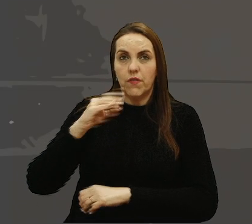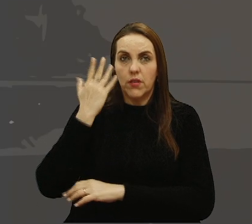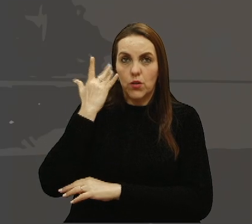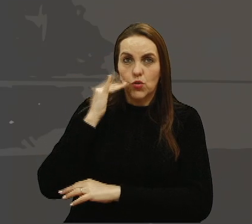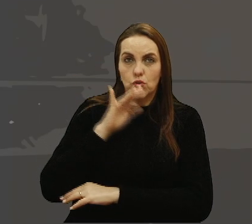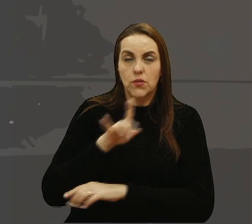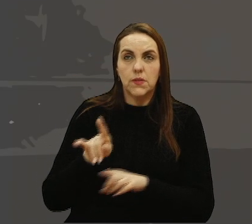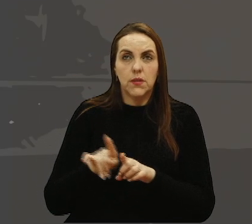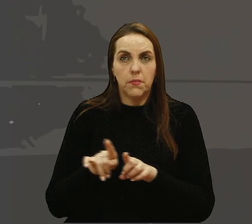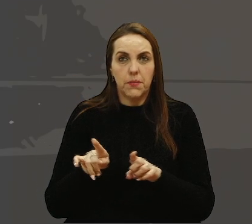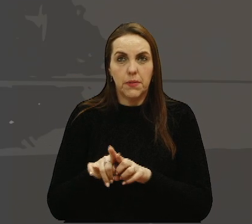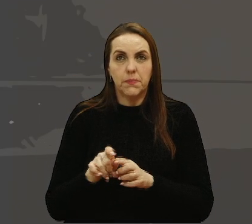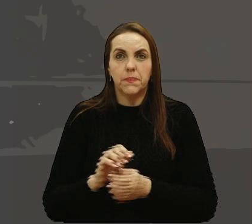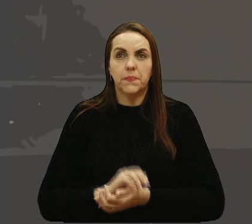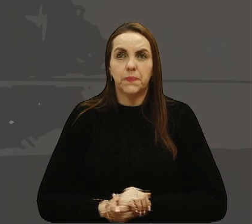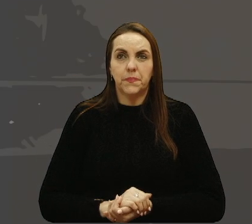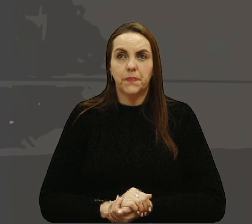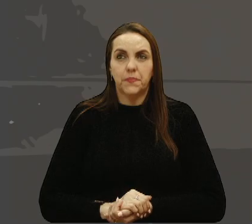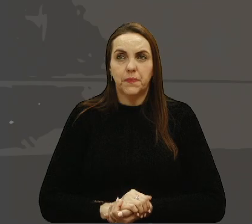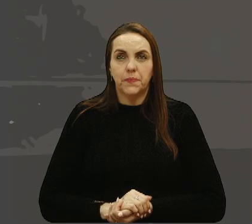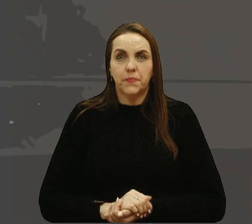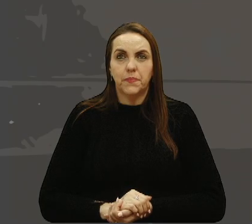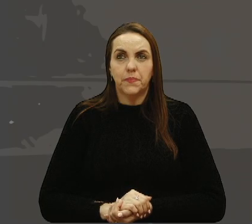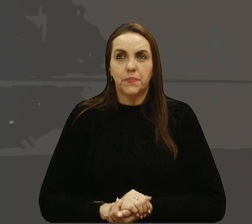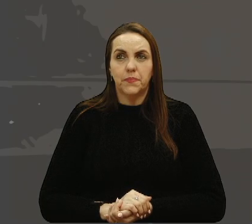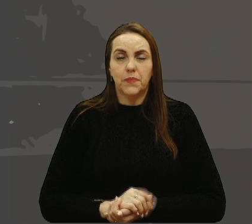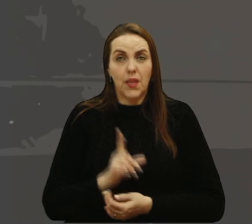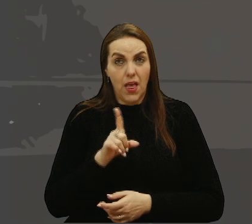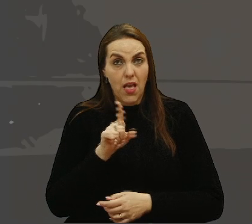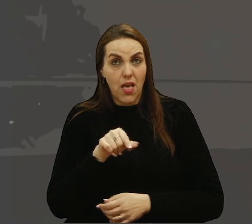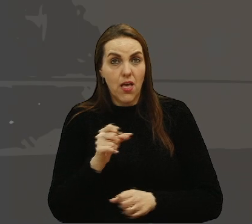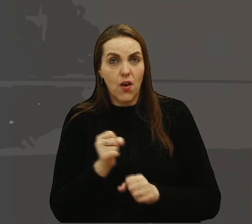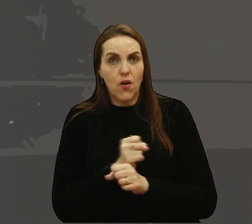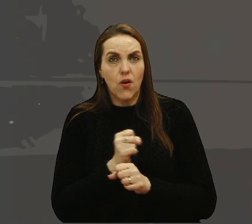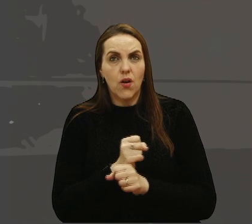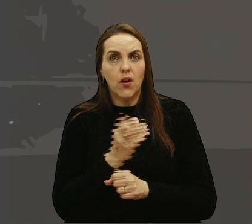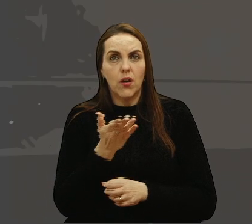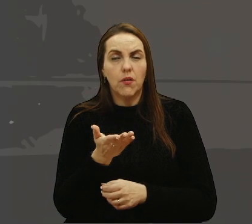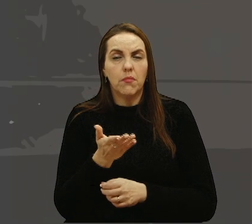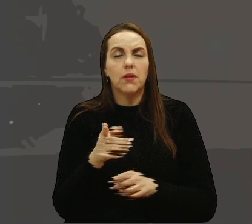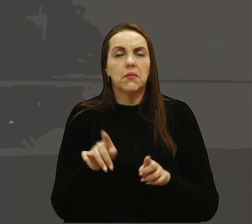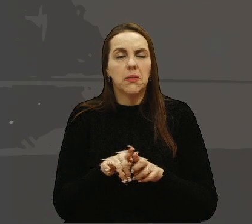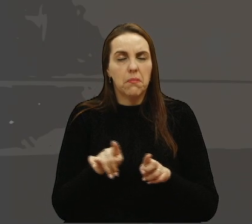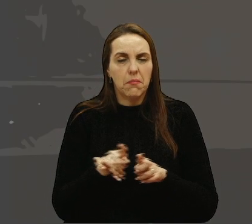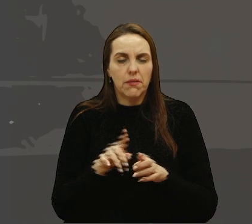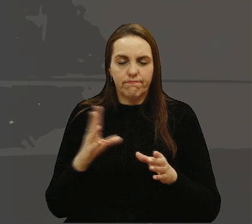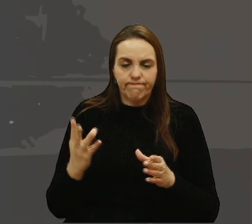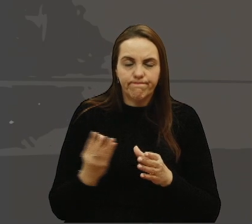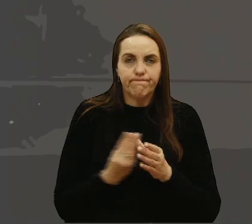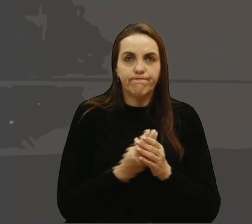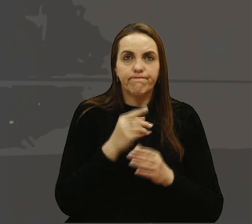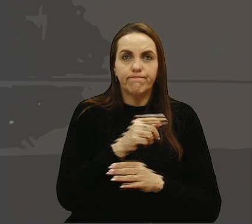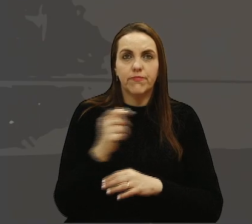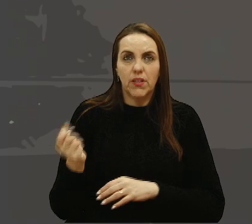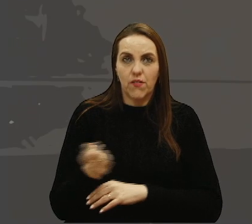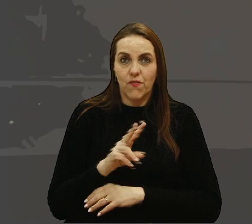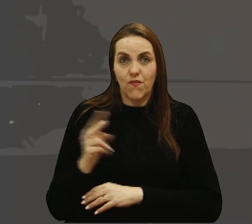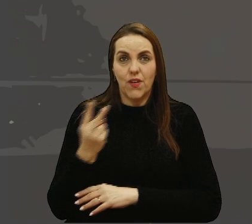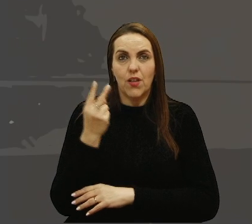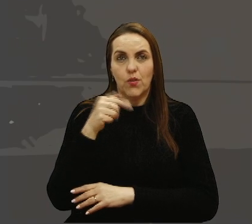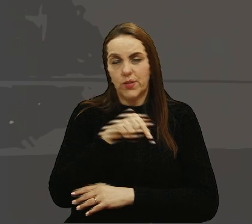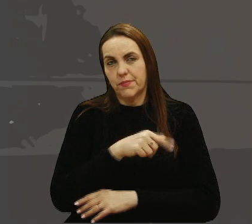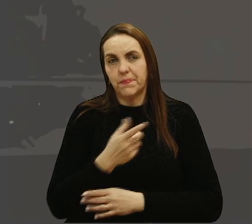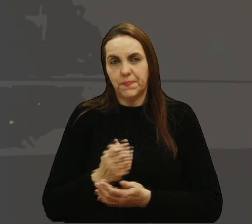também. E são obras que também irão agregar valores. Nesta do bairro